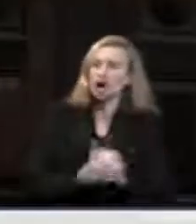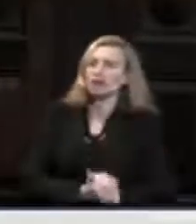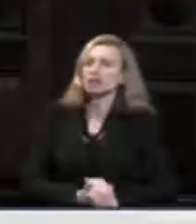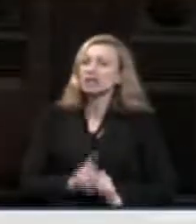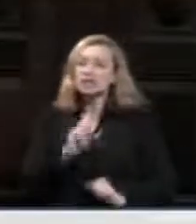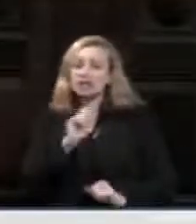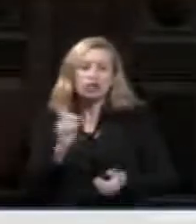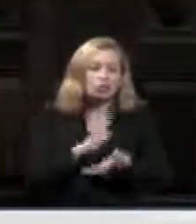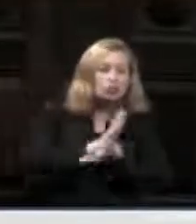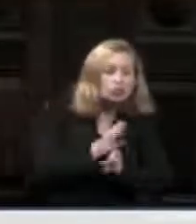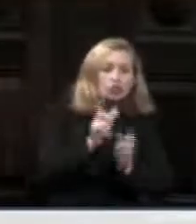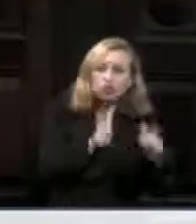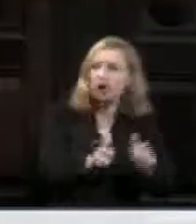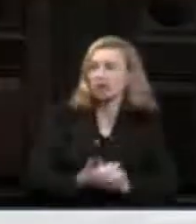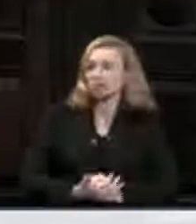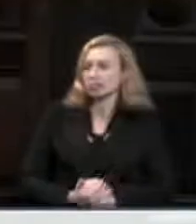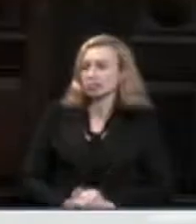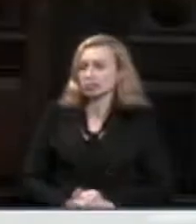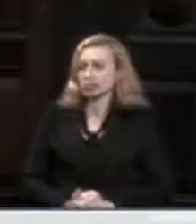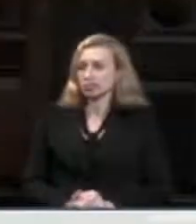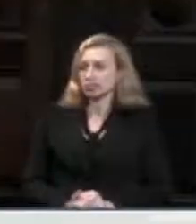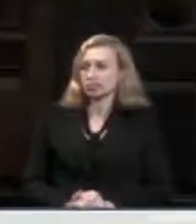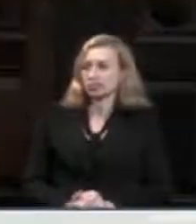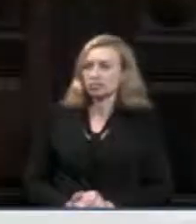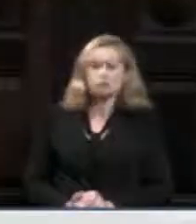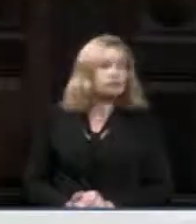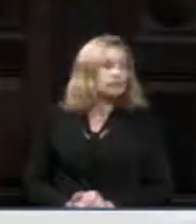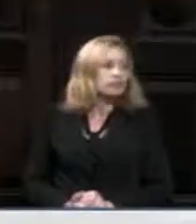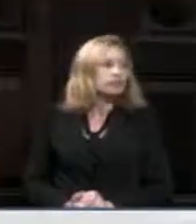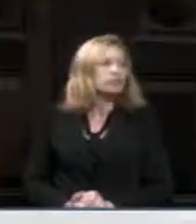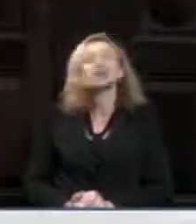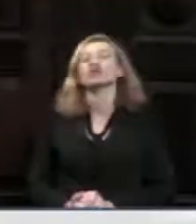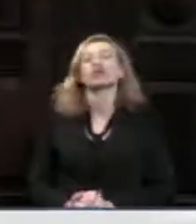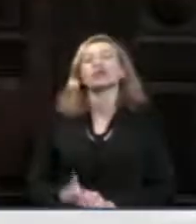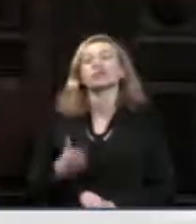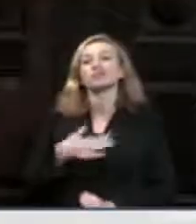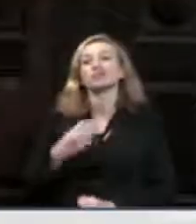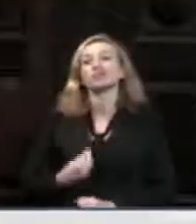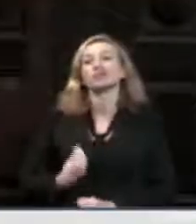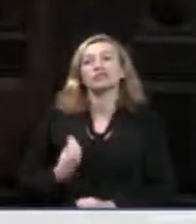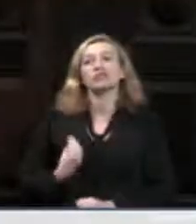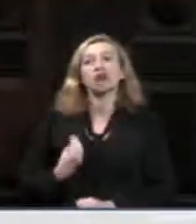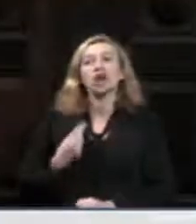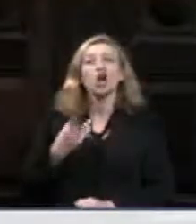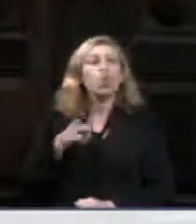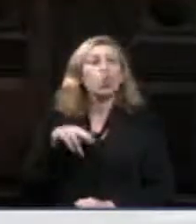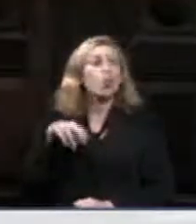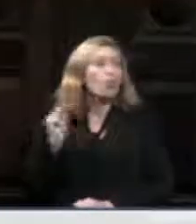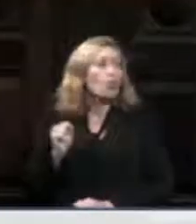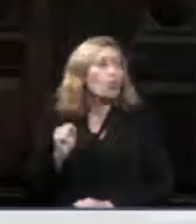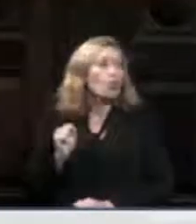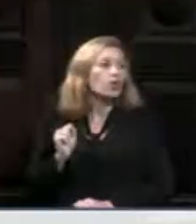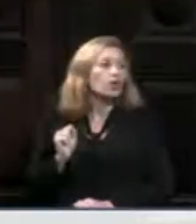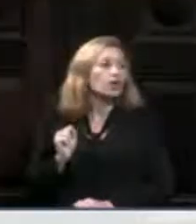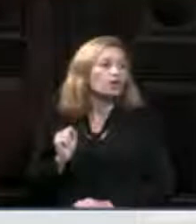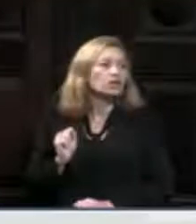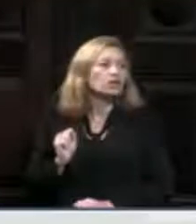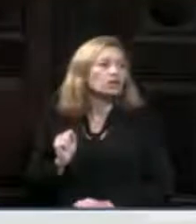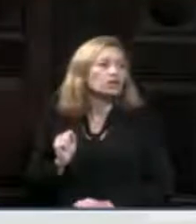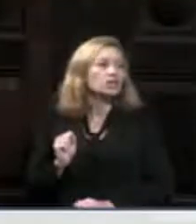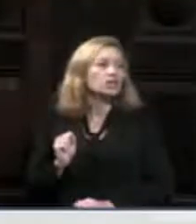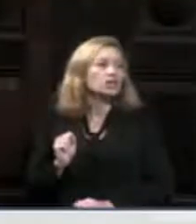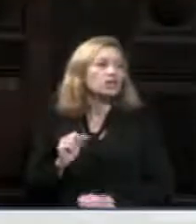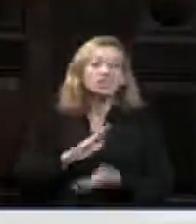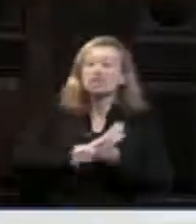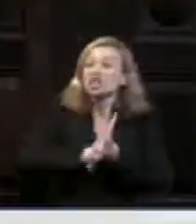ambiente. Eu, em hipótese alguma na minha vida, vou me colocar a favor de um trator